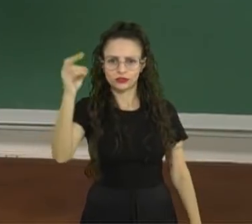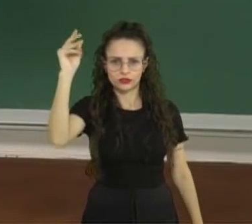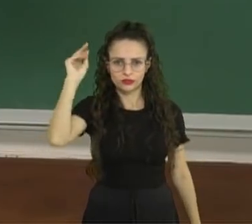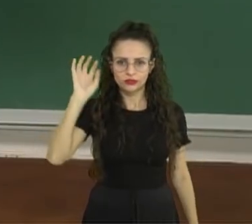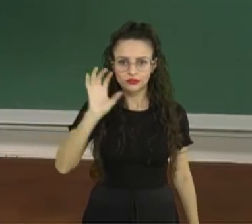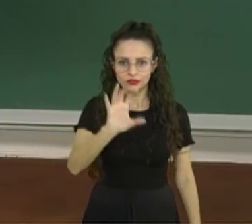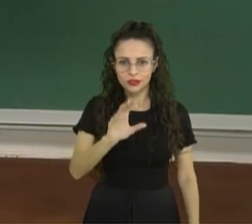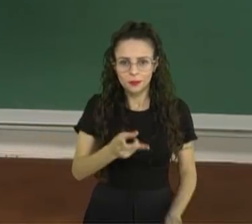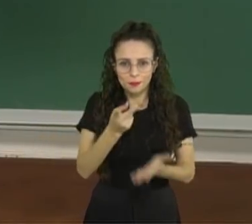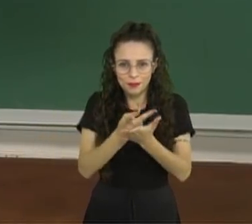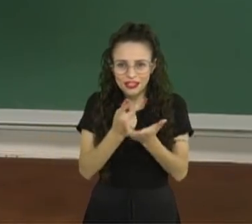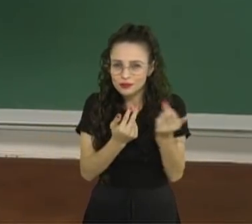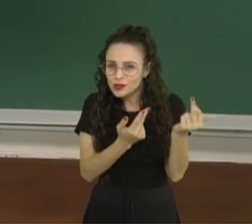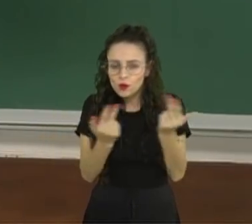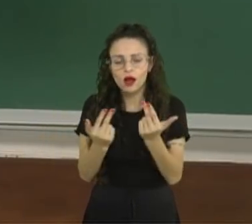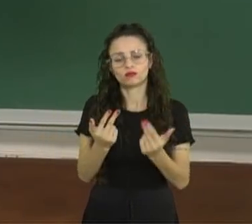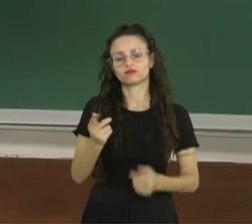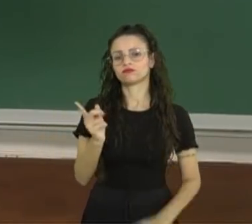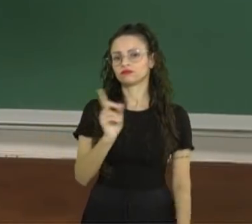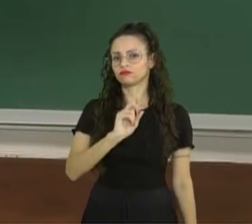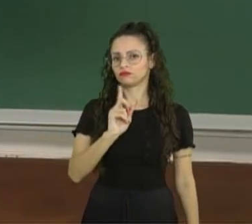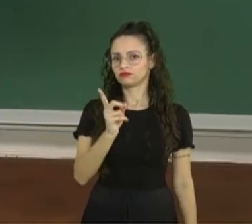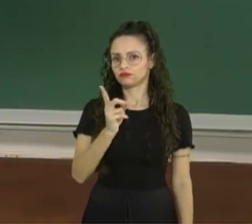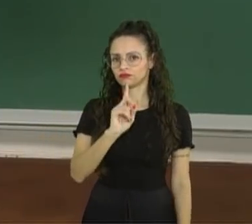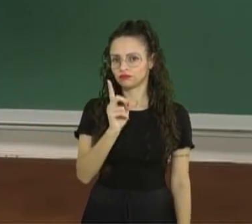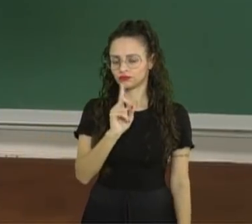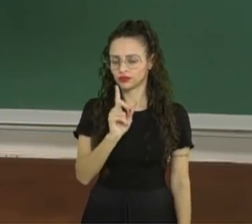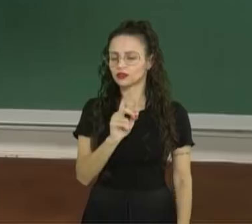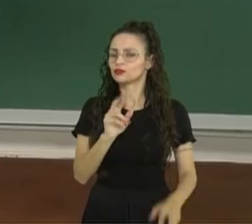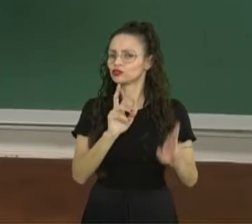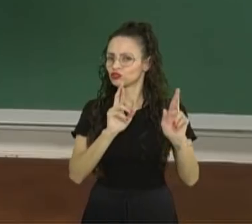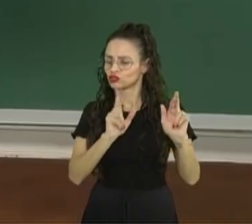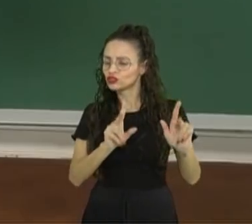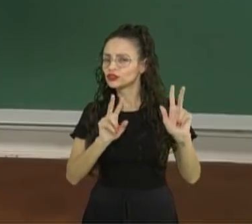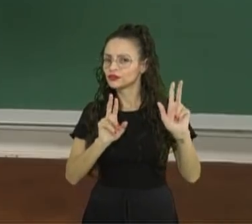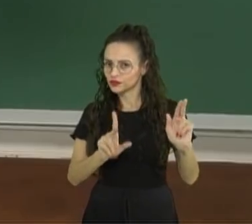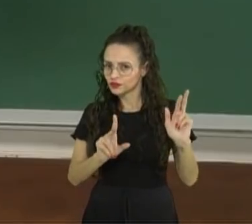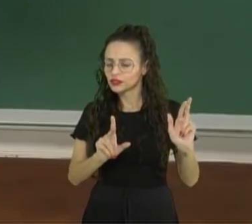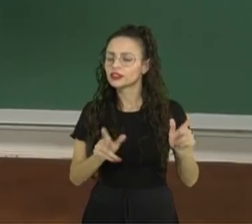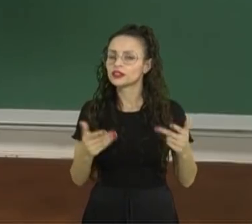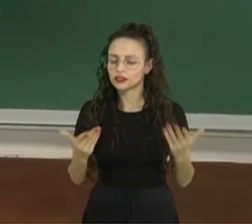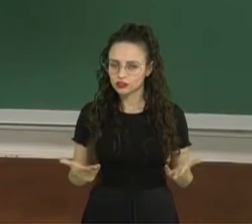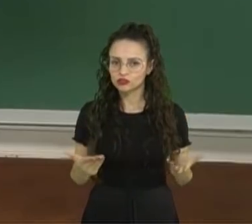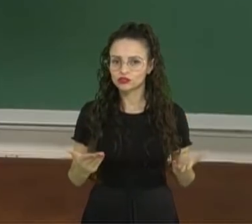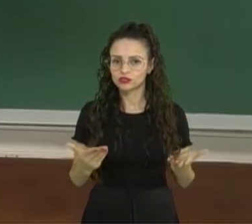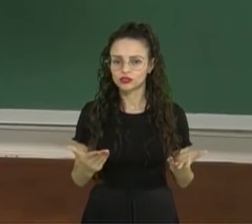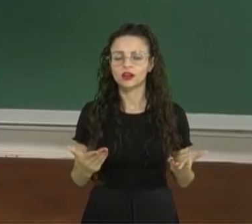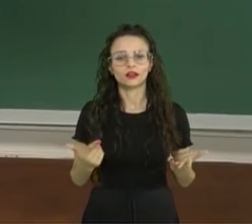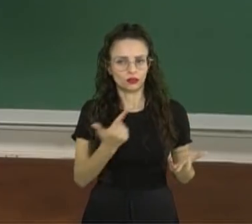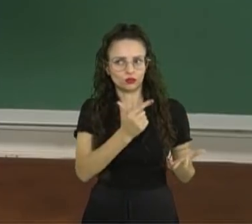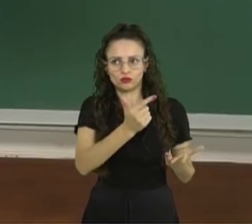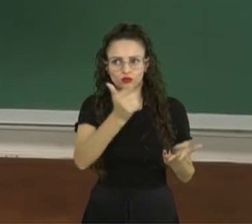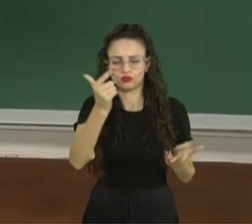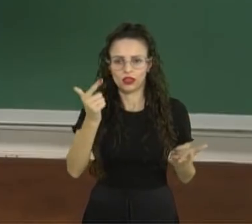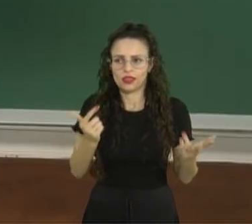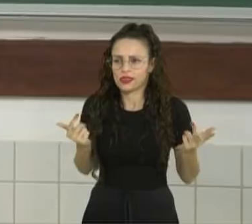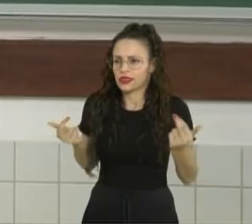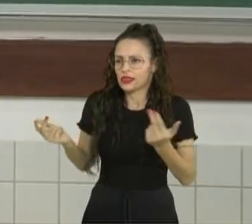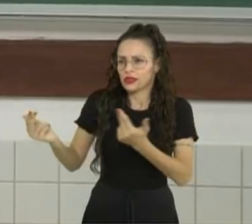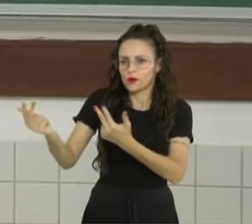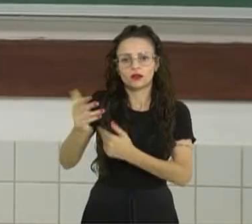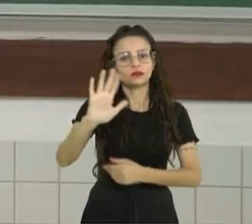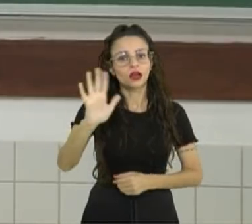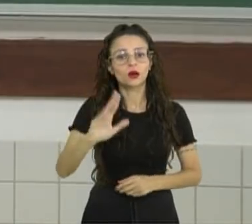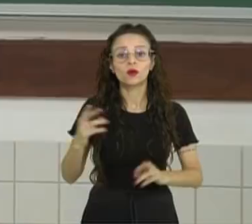passaram por igualzinho o mesmo modelo de desenvolvimento, o mesmo processo evolutivo. Isso não existe. Tudo